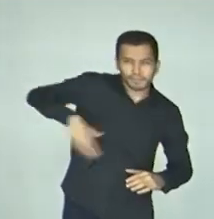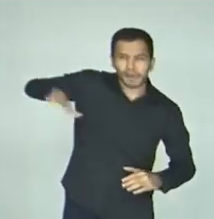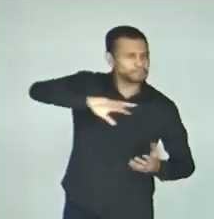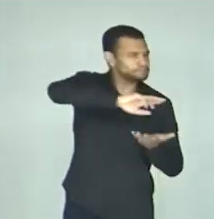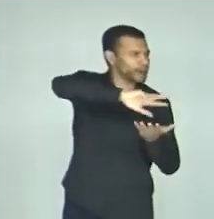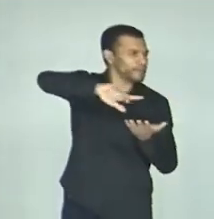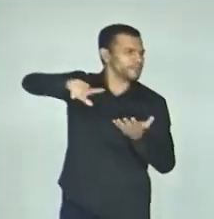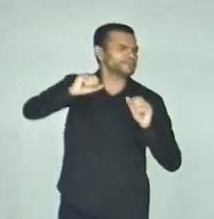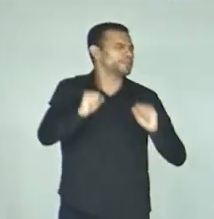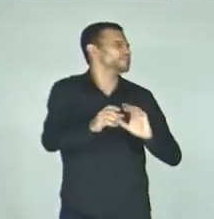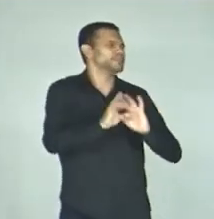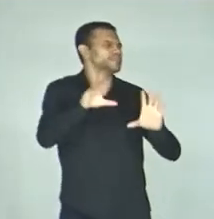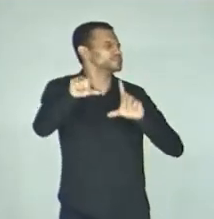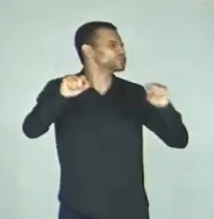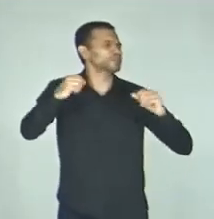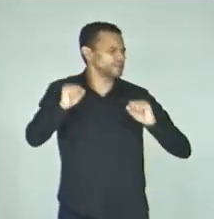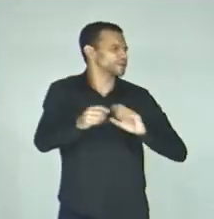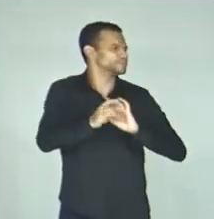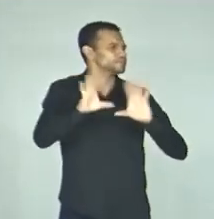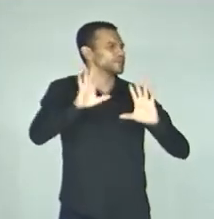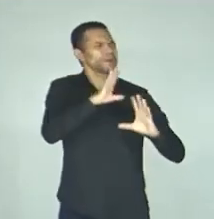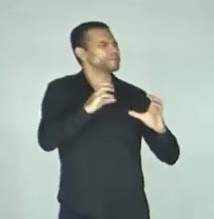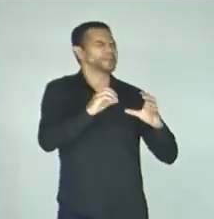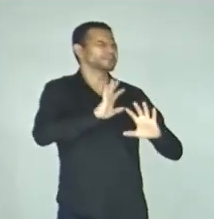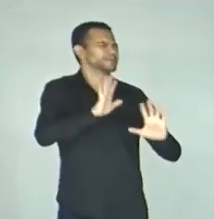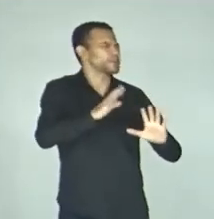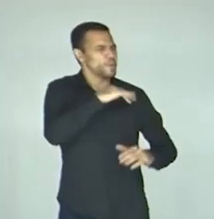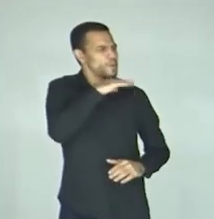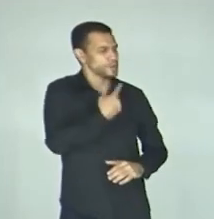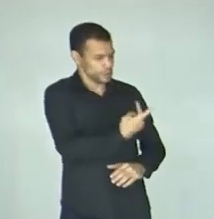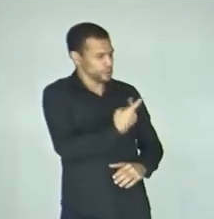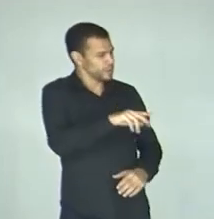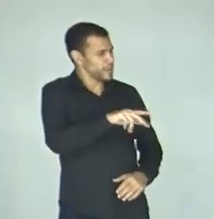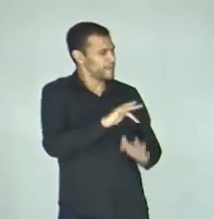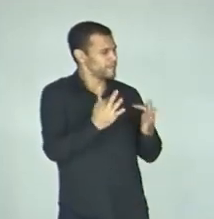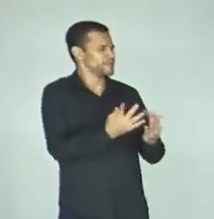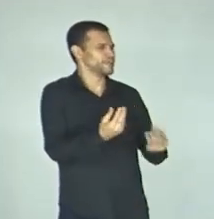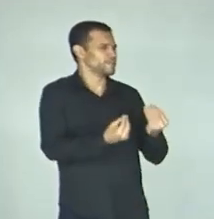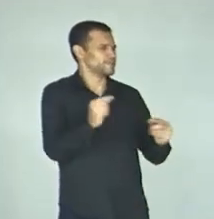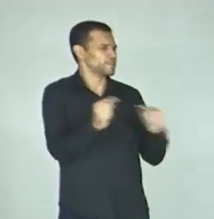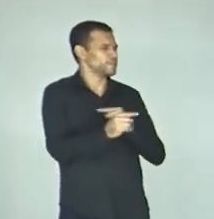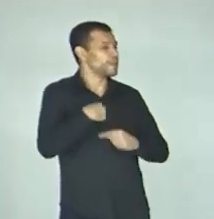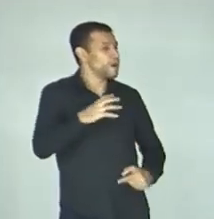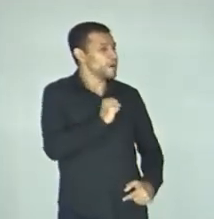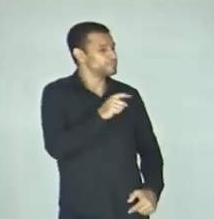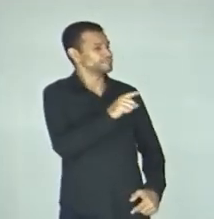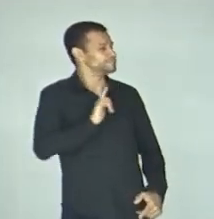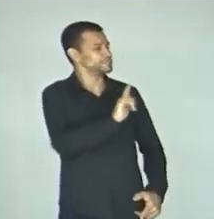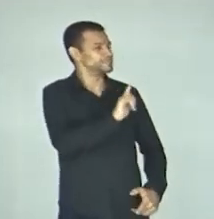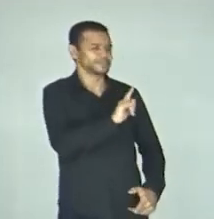direita ou para a esquerda foi para esquerda ou para direita mas não vamos brigar mais não nós somos irmãos não são família eu amo você